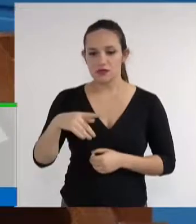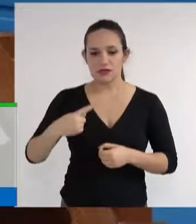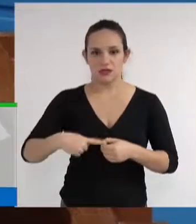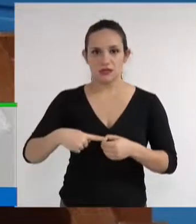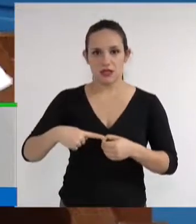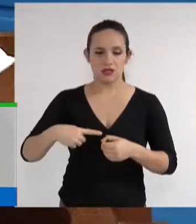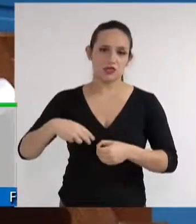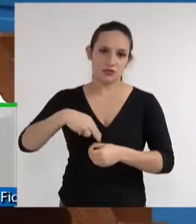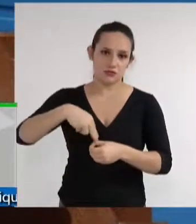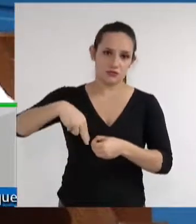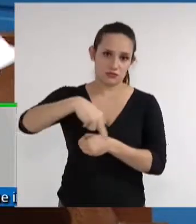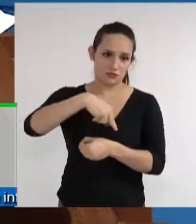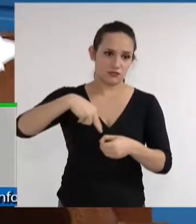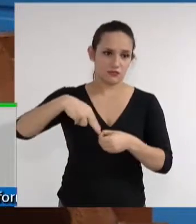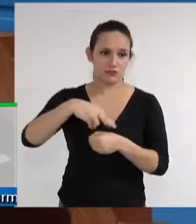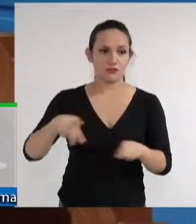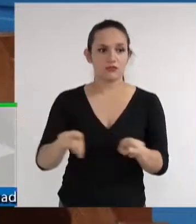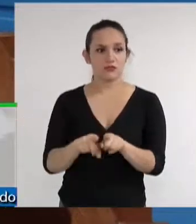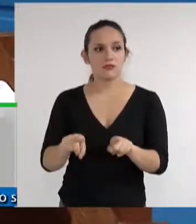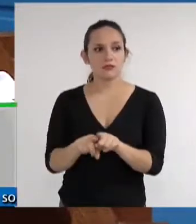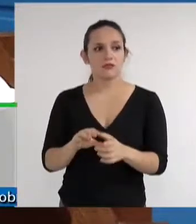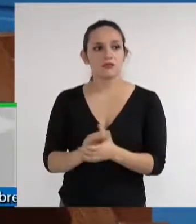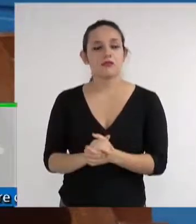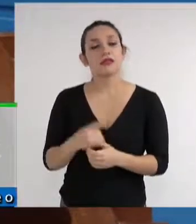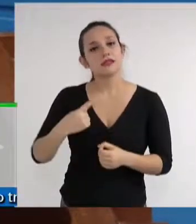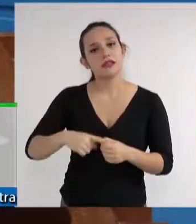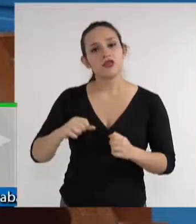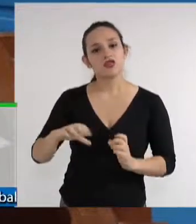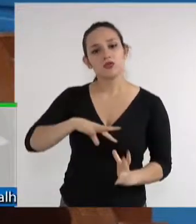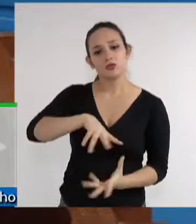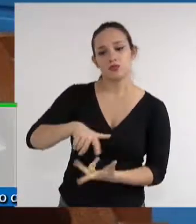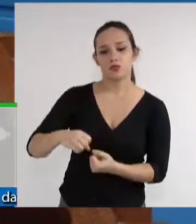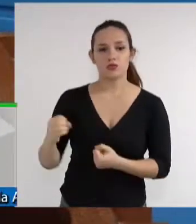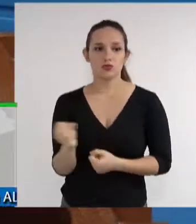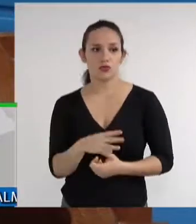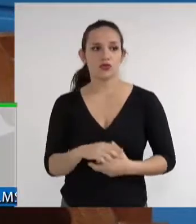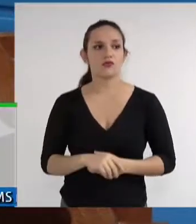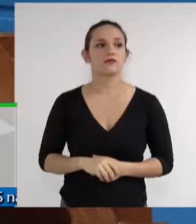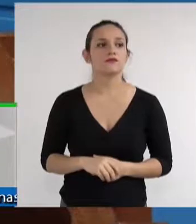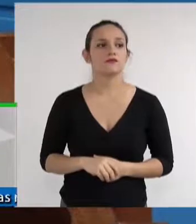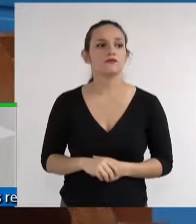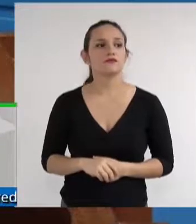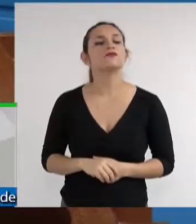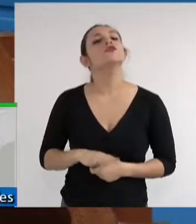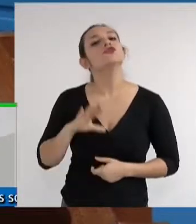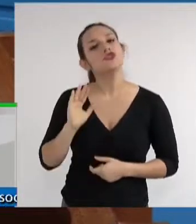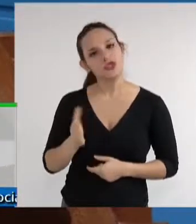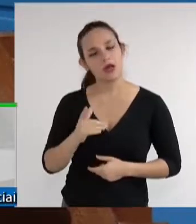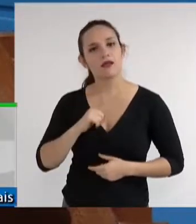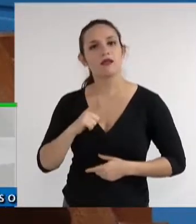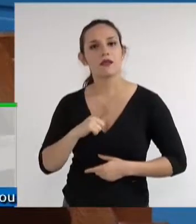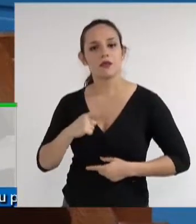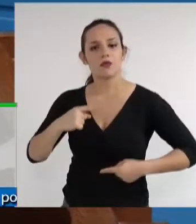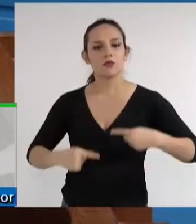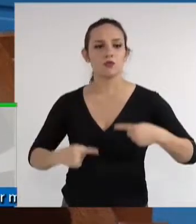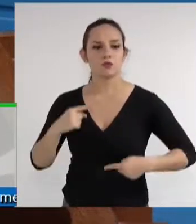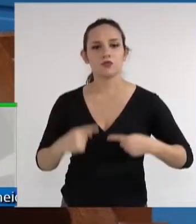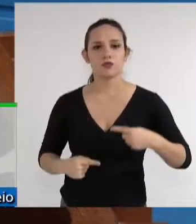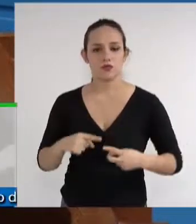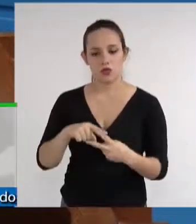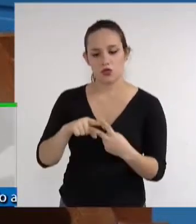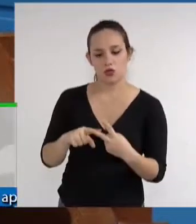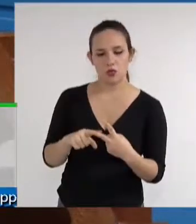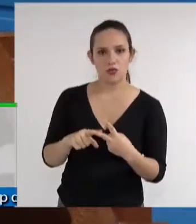Sul. Temos um problema sério em Mundo Novo, deputado Lídio Lopes. Mundo Novo tem uma discussão em relação a 2 trajetos, que